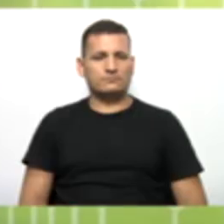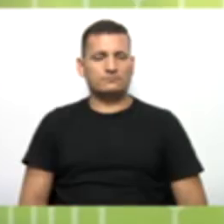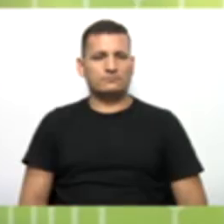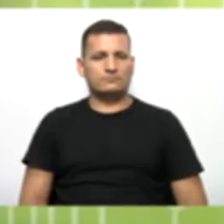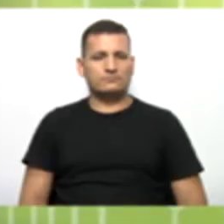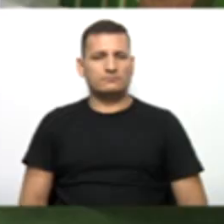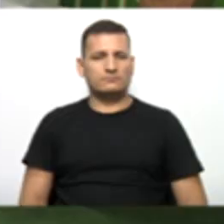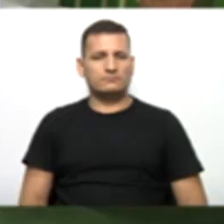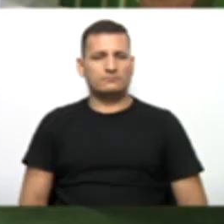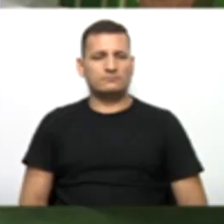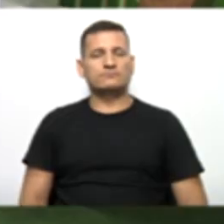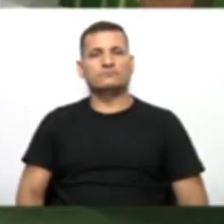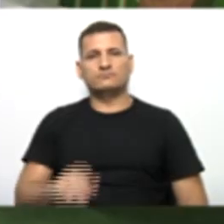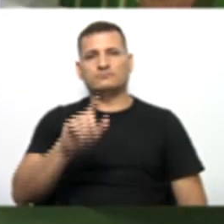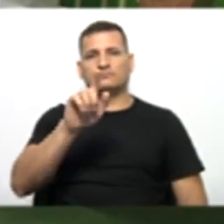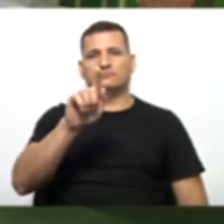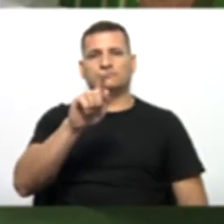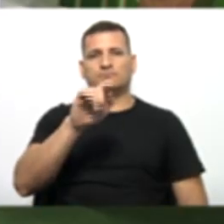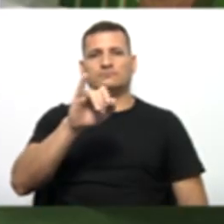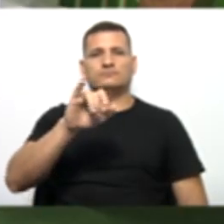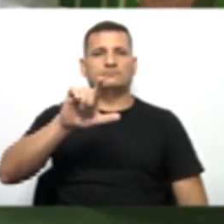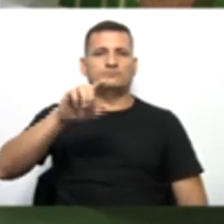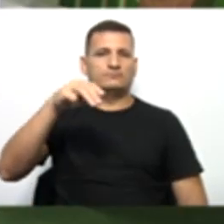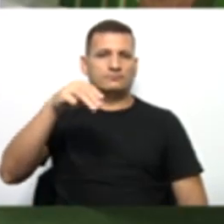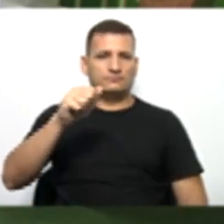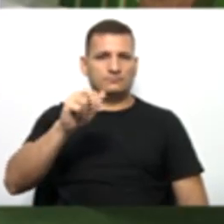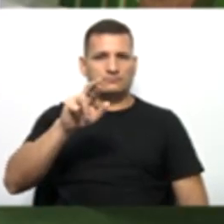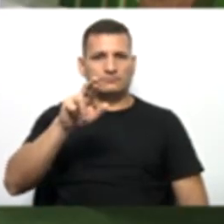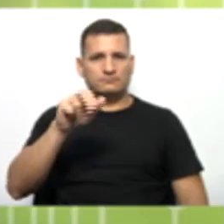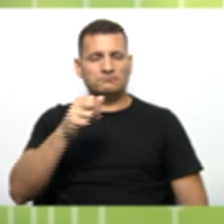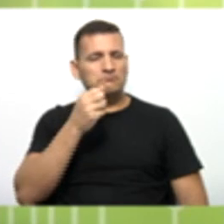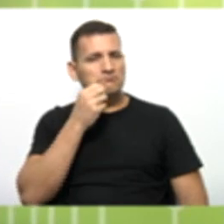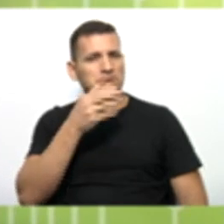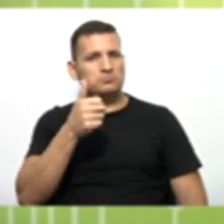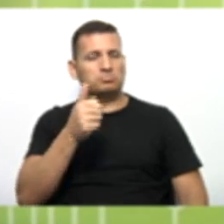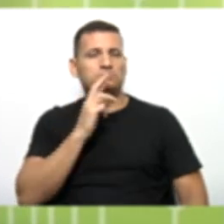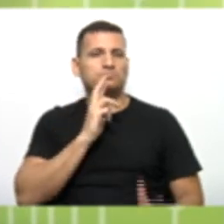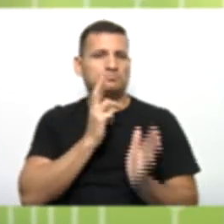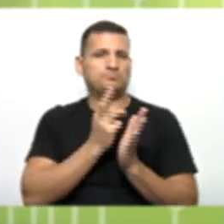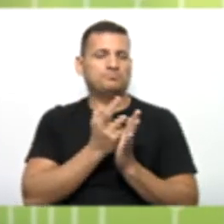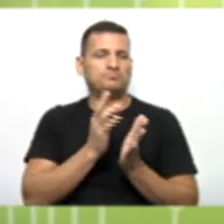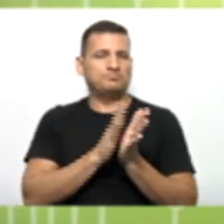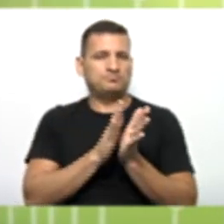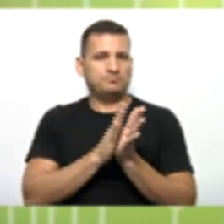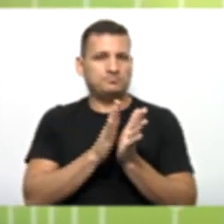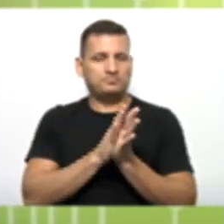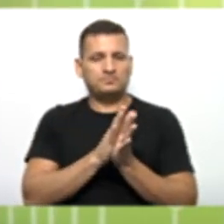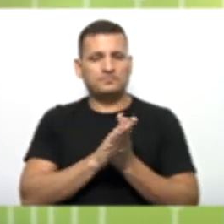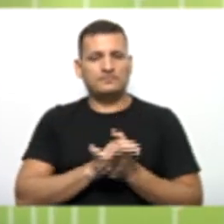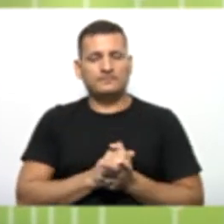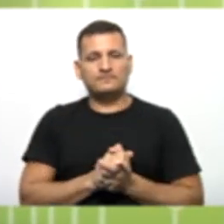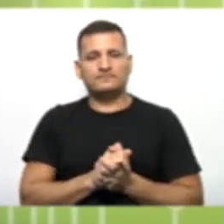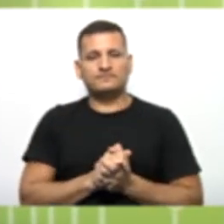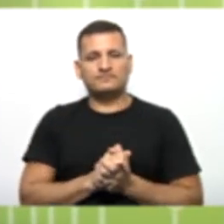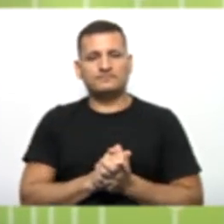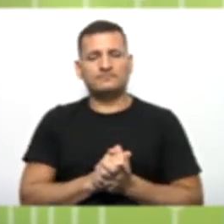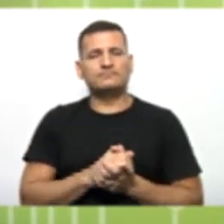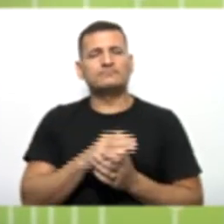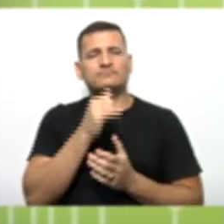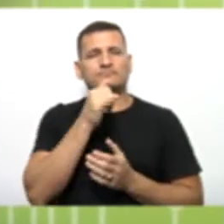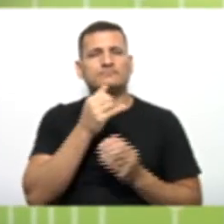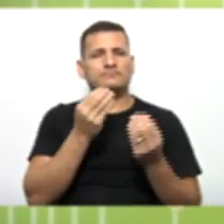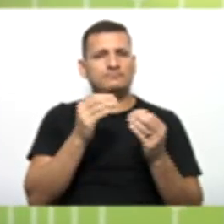é Gilmara de Espigão do Gilmara, Oeste. muito bem. Gente, ó, quem aí colocou, por exemplo,